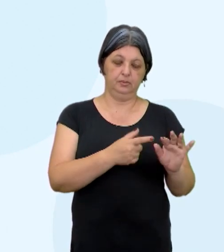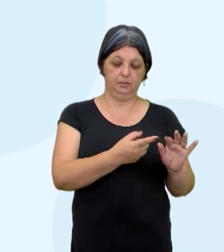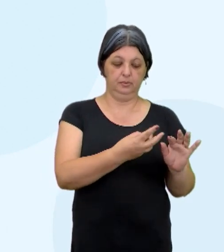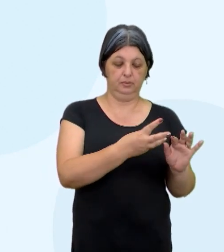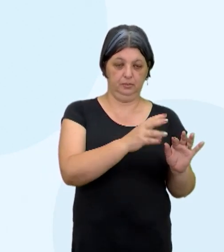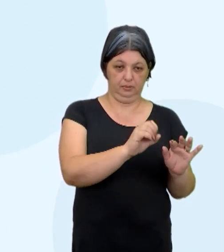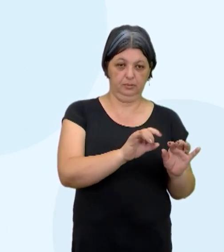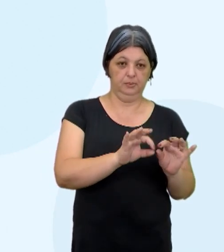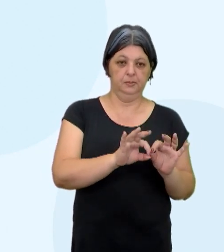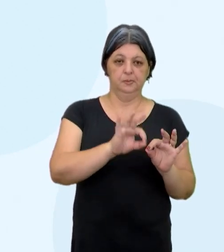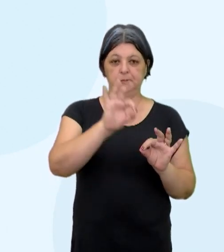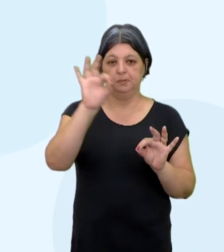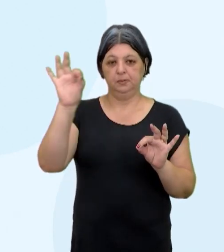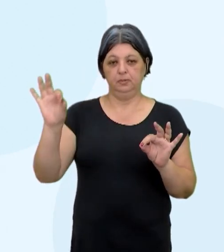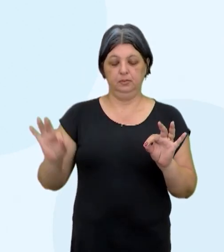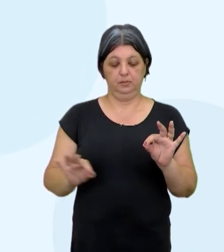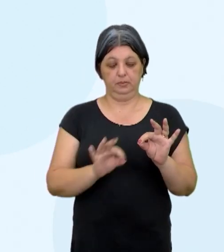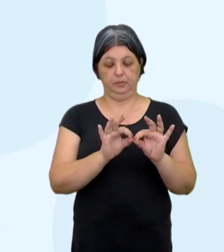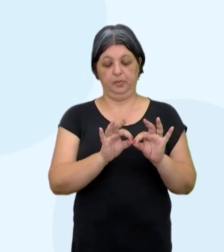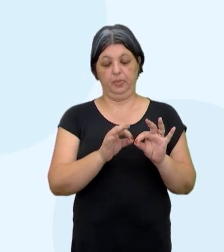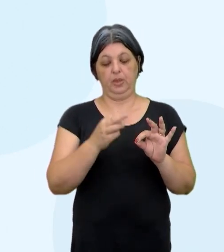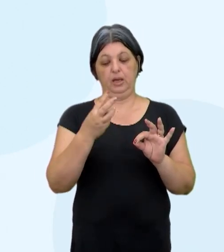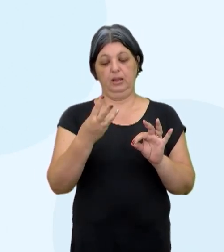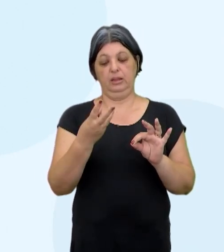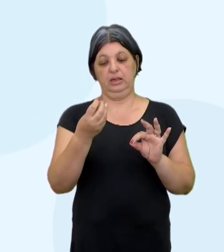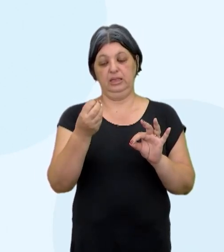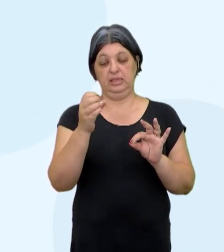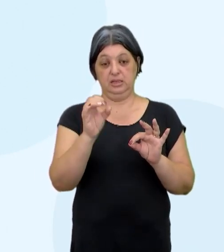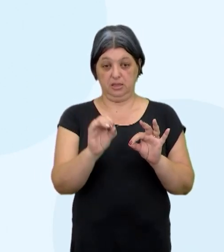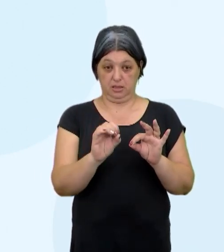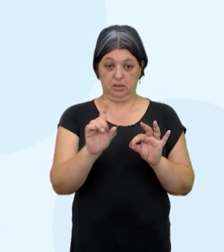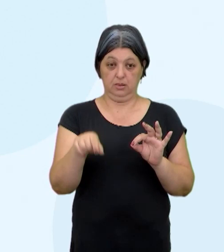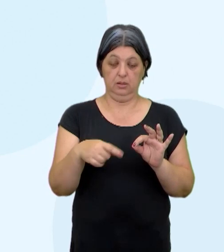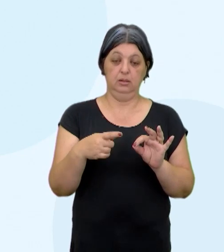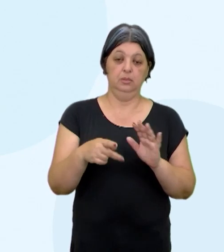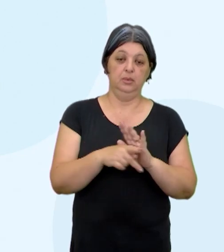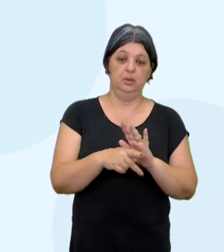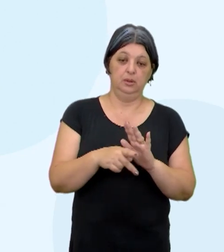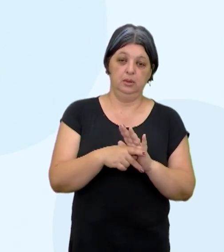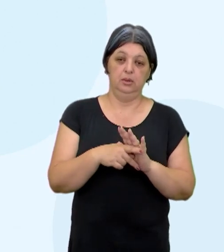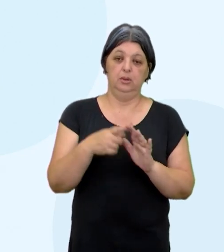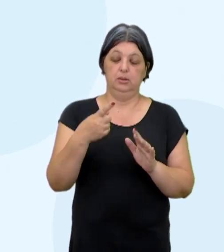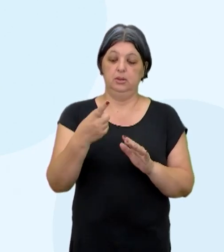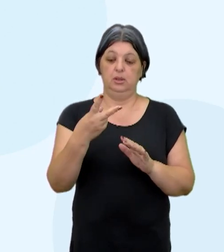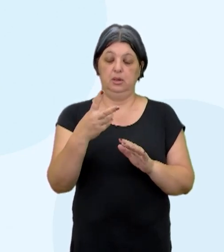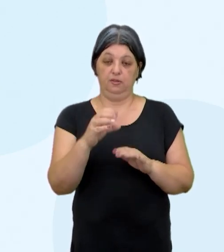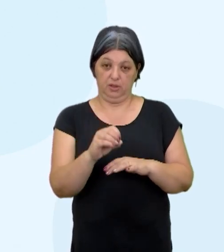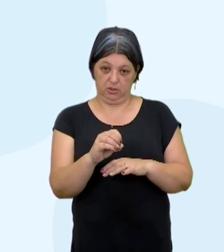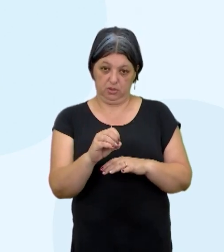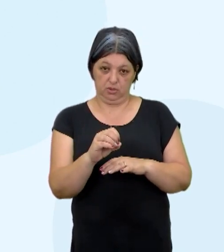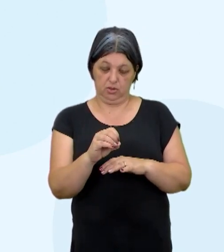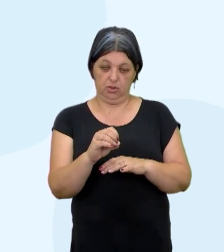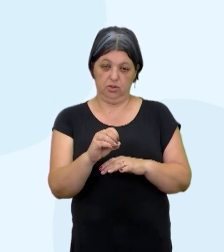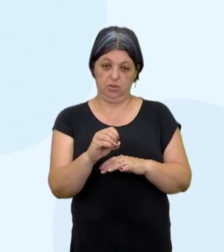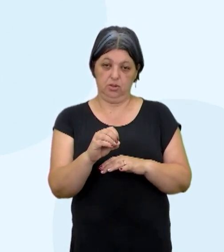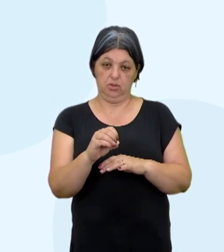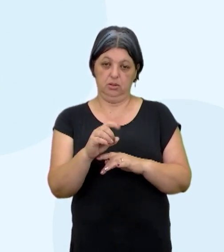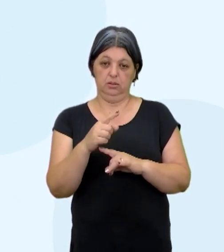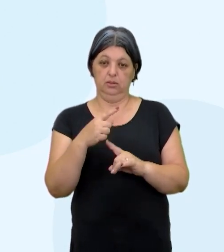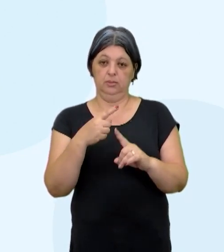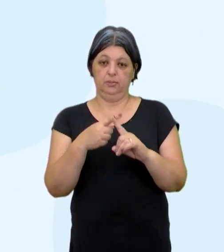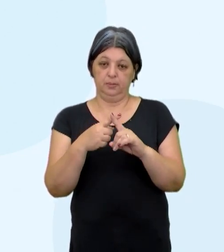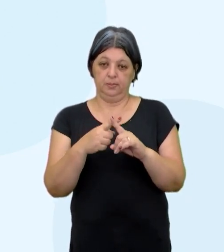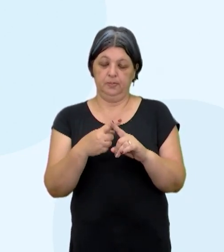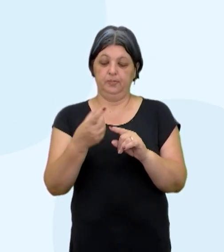deu uma volta completa de 360. Quando eu somei aqui, ó, o ângulo do nosso hexágono, 120, com o ângulo do triângulo,